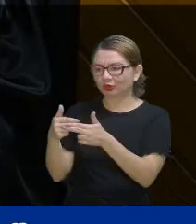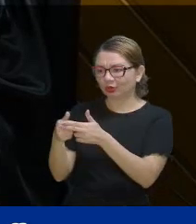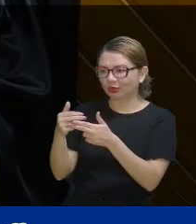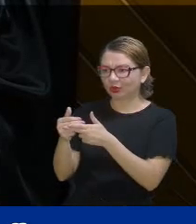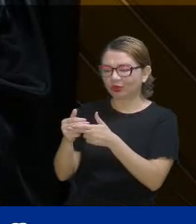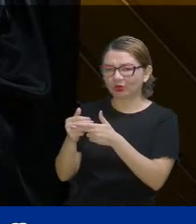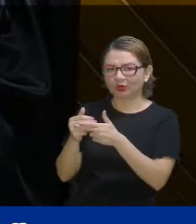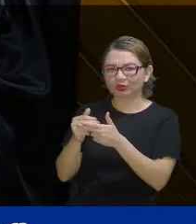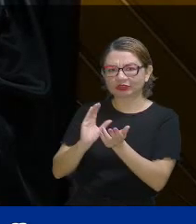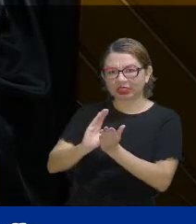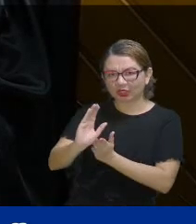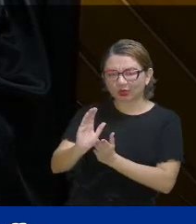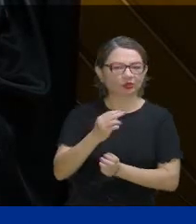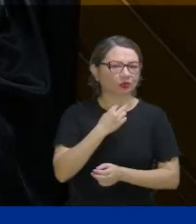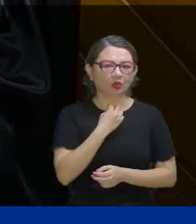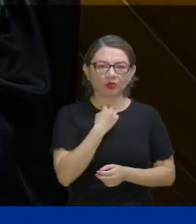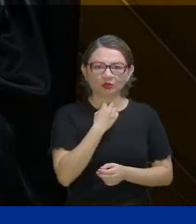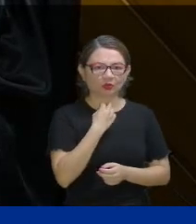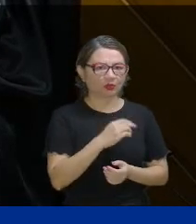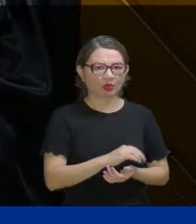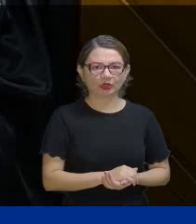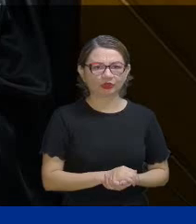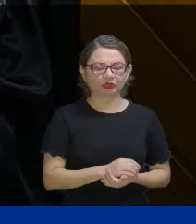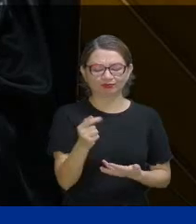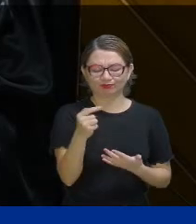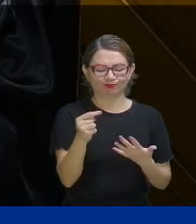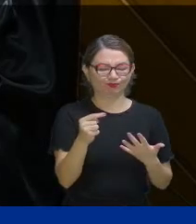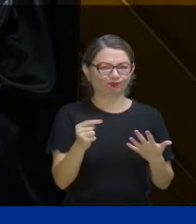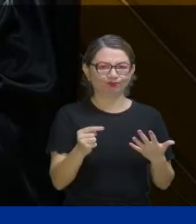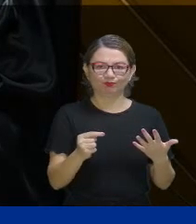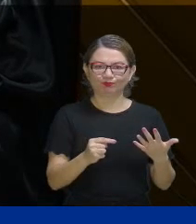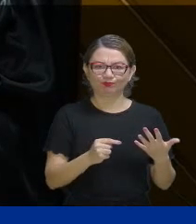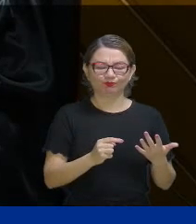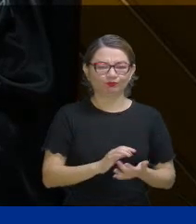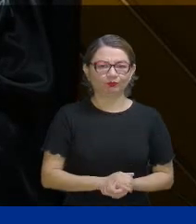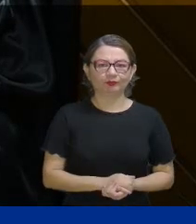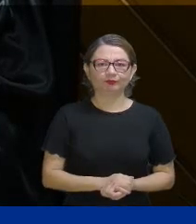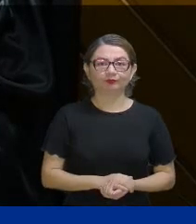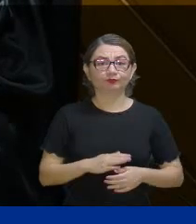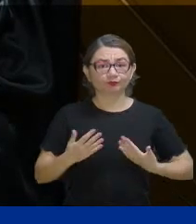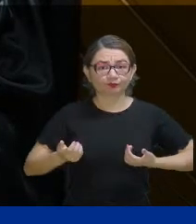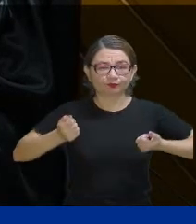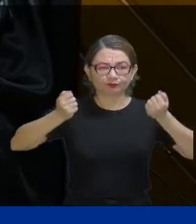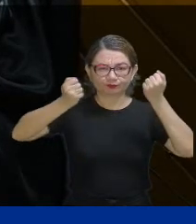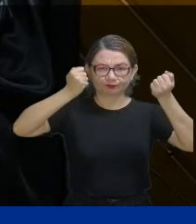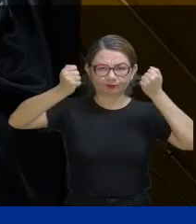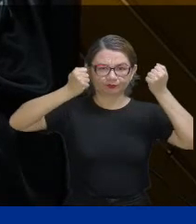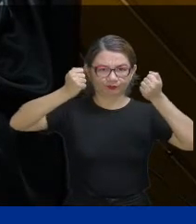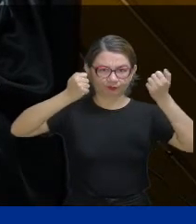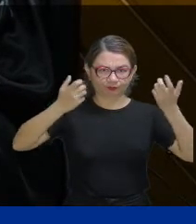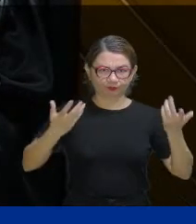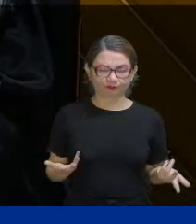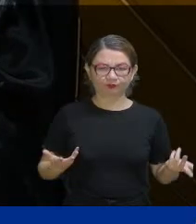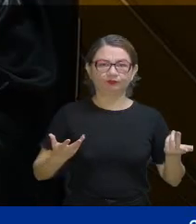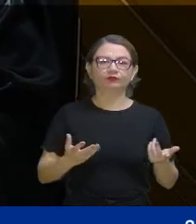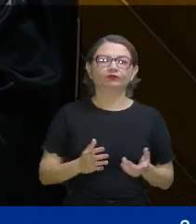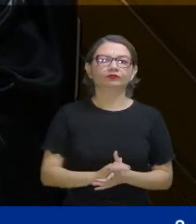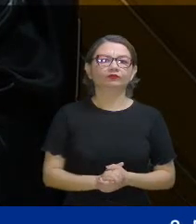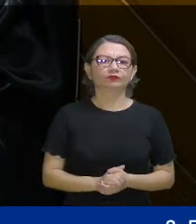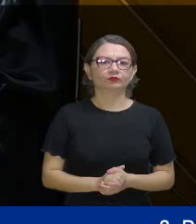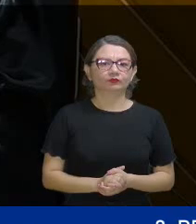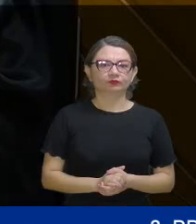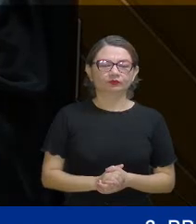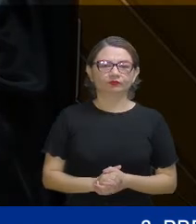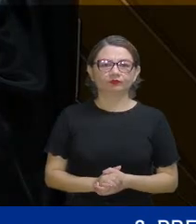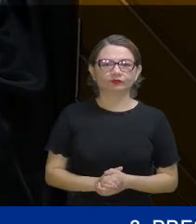como multa de mora, atualização monetárias ou juros. A análise dos irregulares